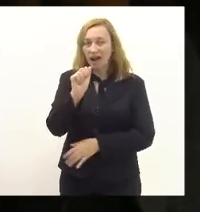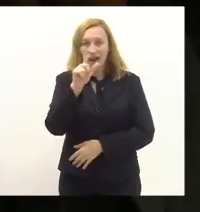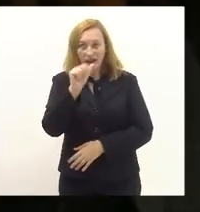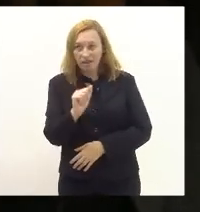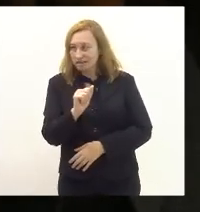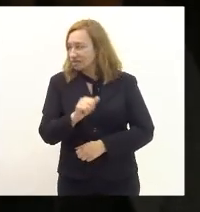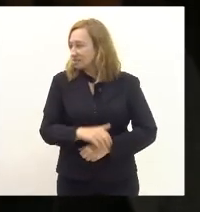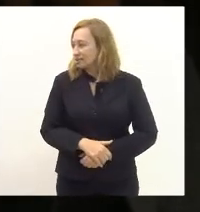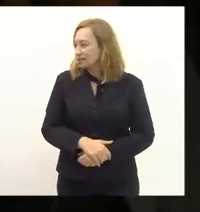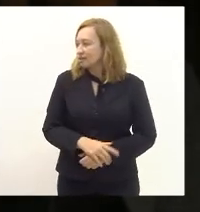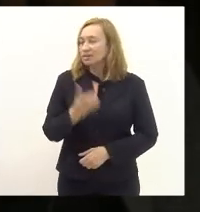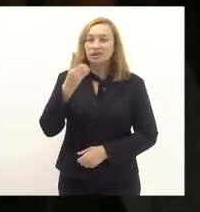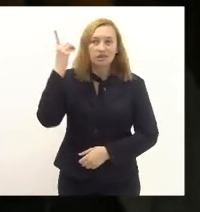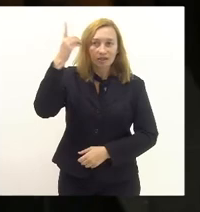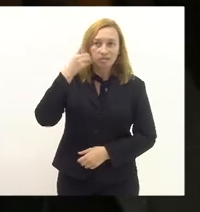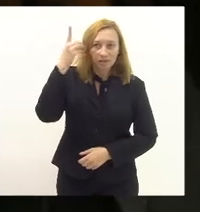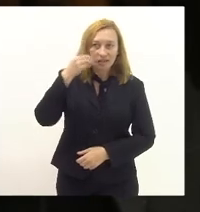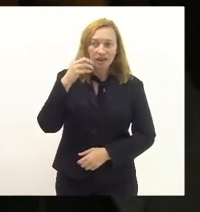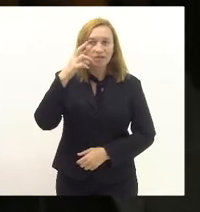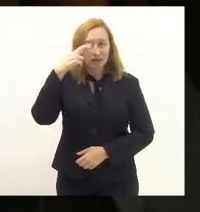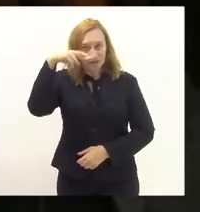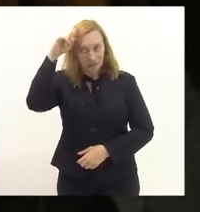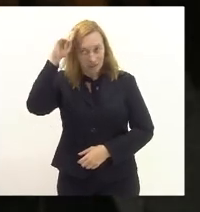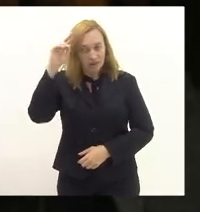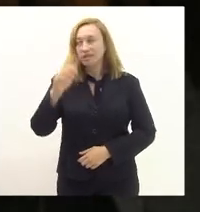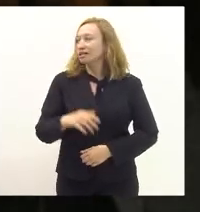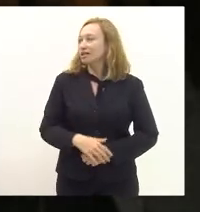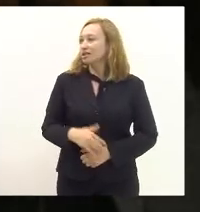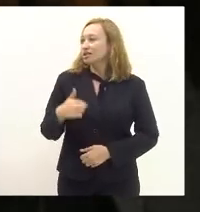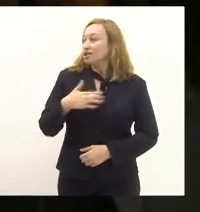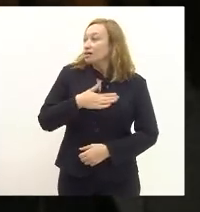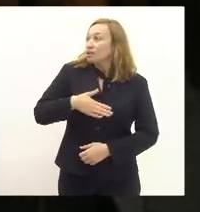Passos, o deputado Ferreirinha. Eu